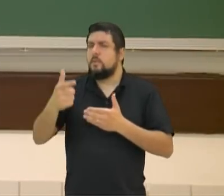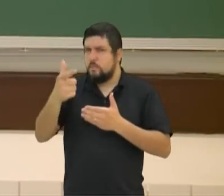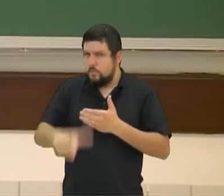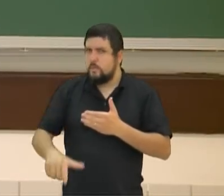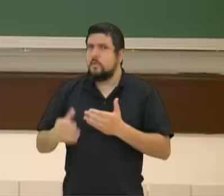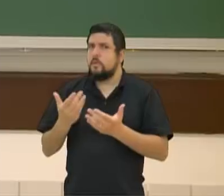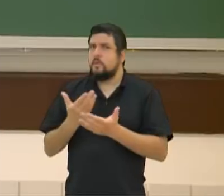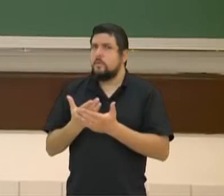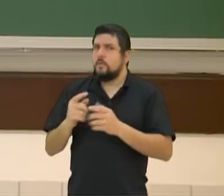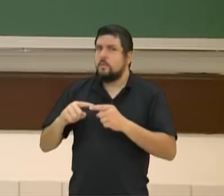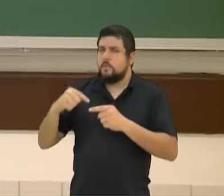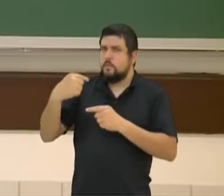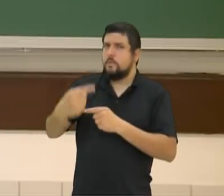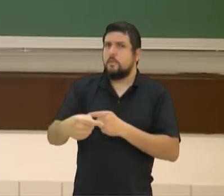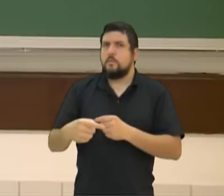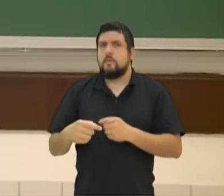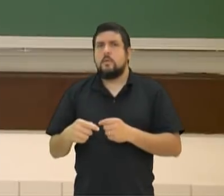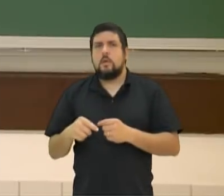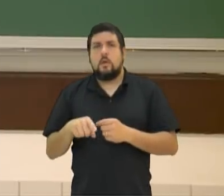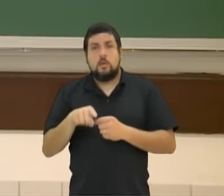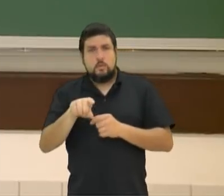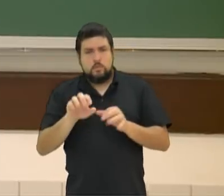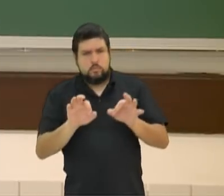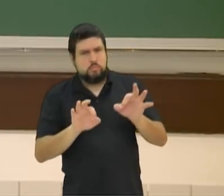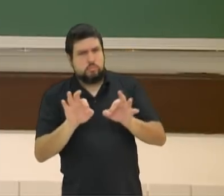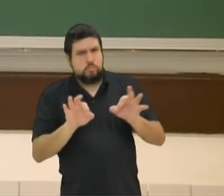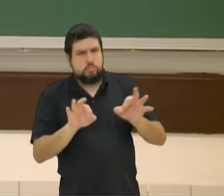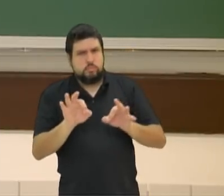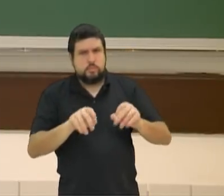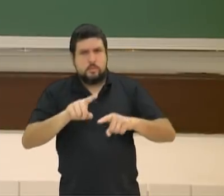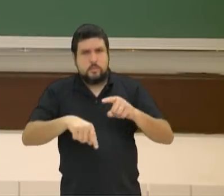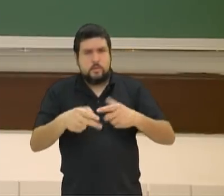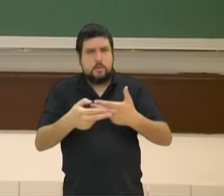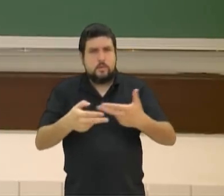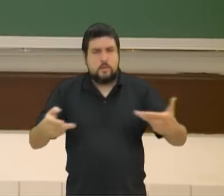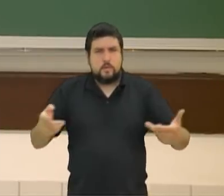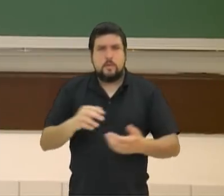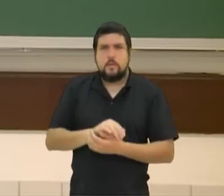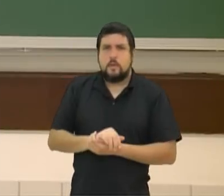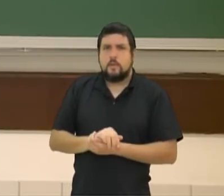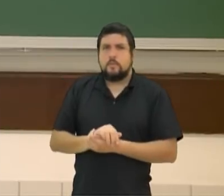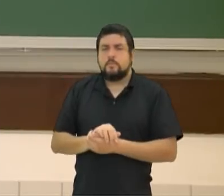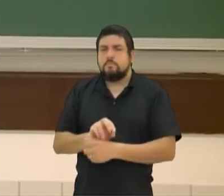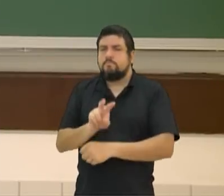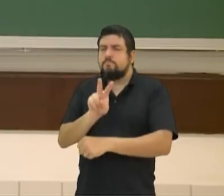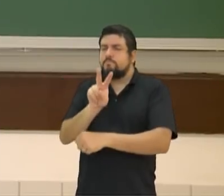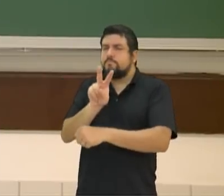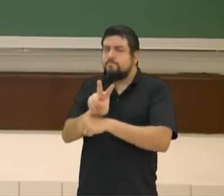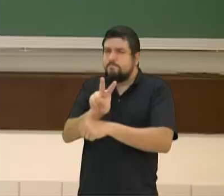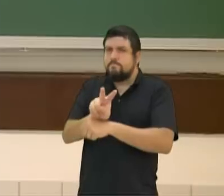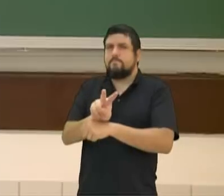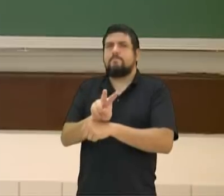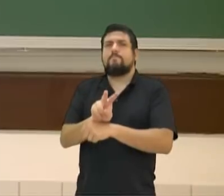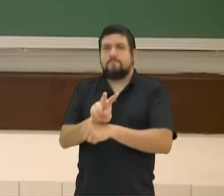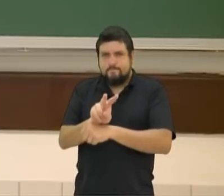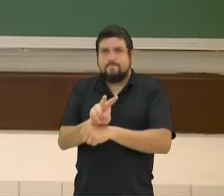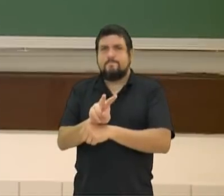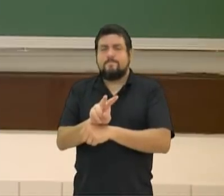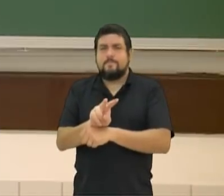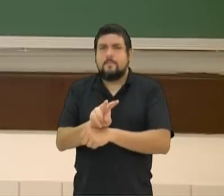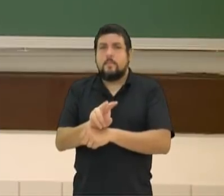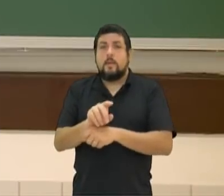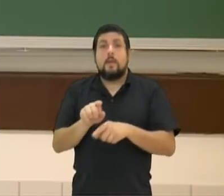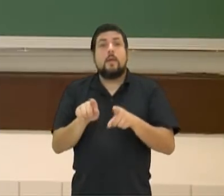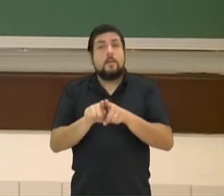que vem, então esteja preparado com o seu material. Keep safe ou take care, que é se cuidem. Se